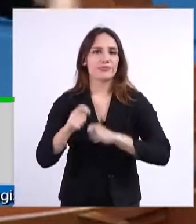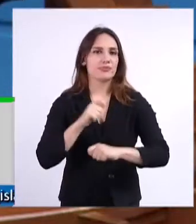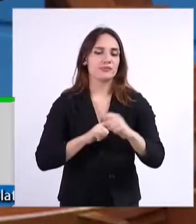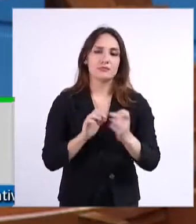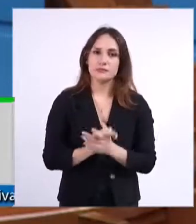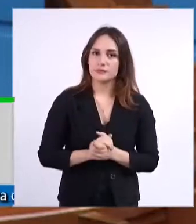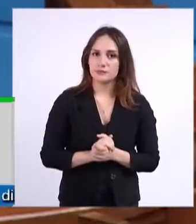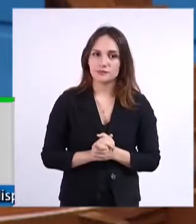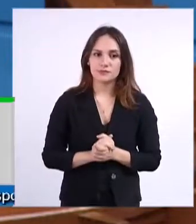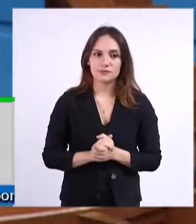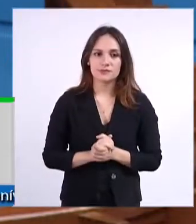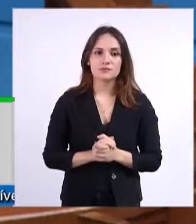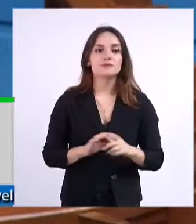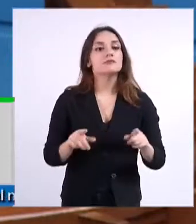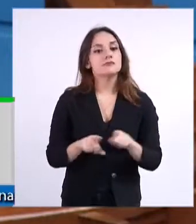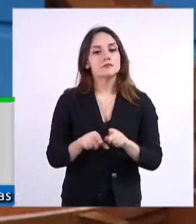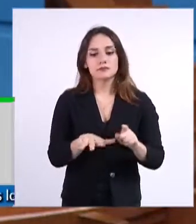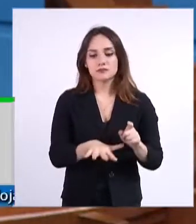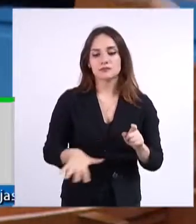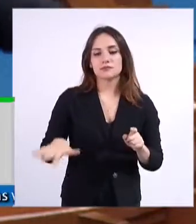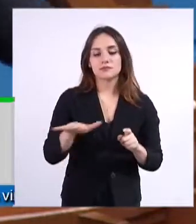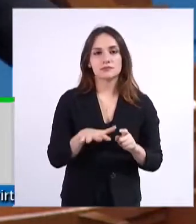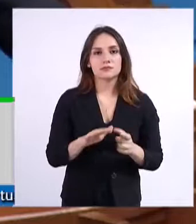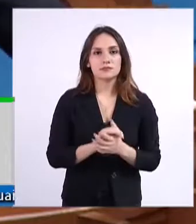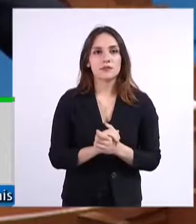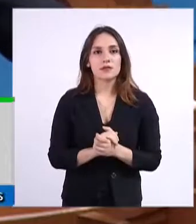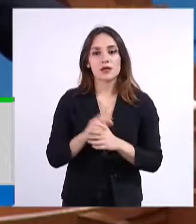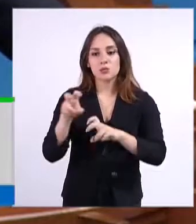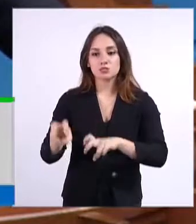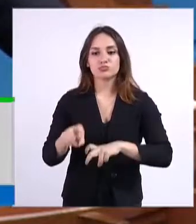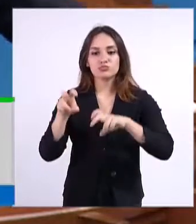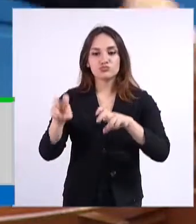O setor do agronegócio, deputado Coronel Davi,